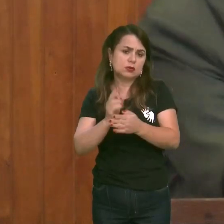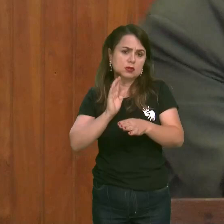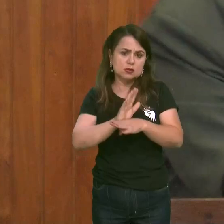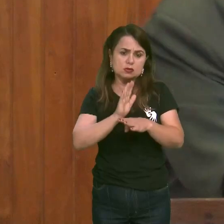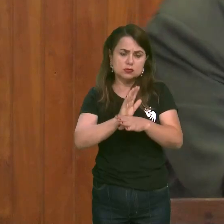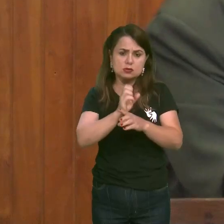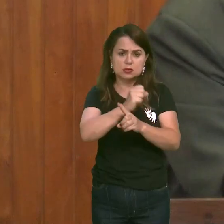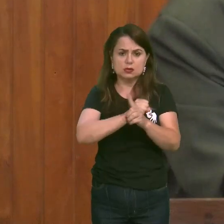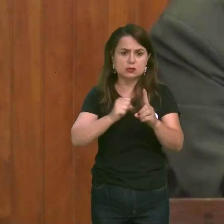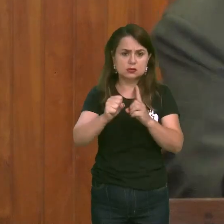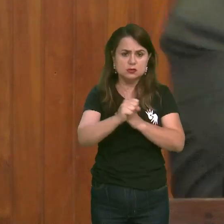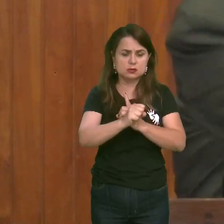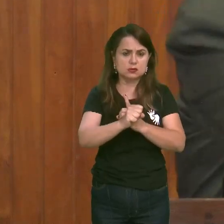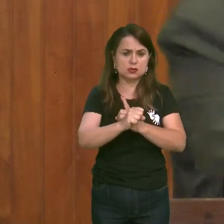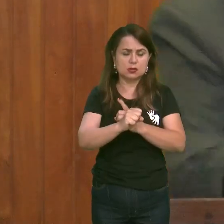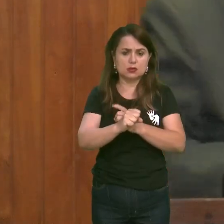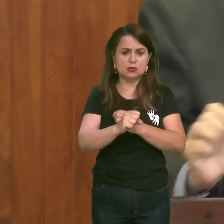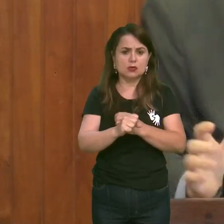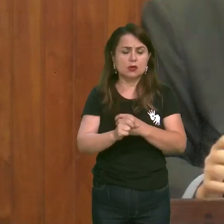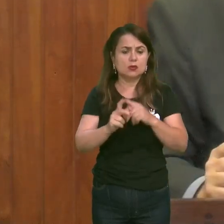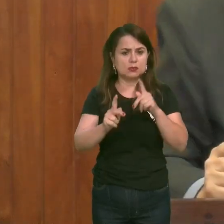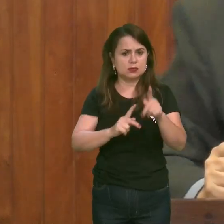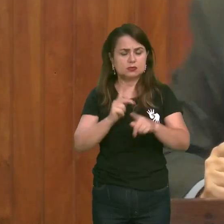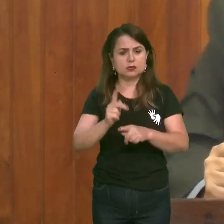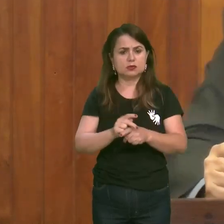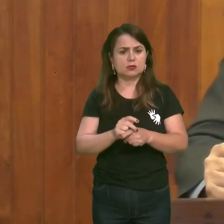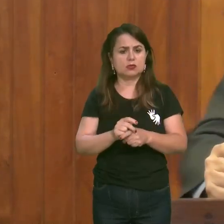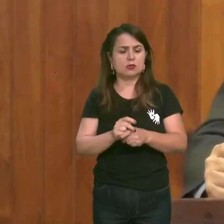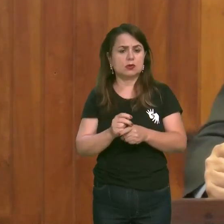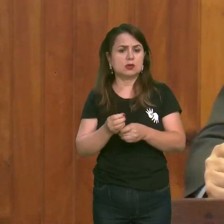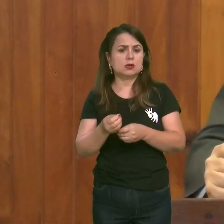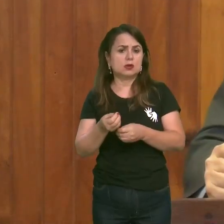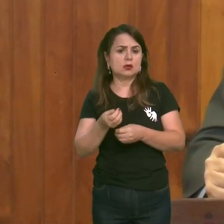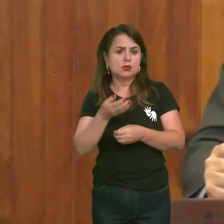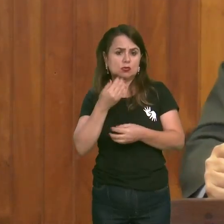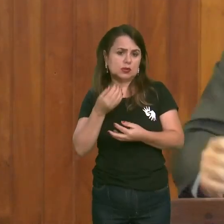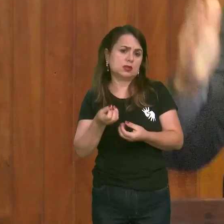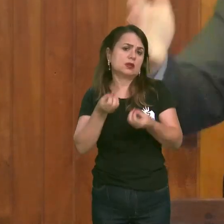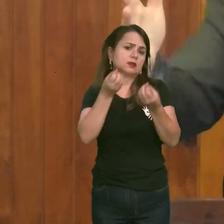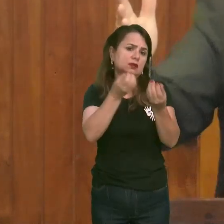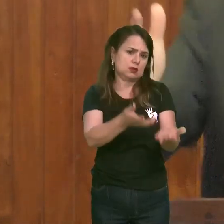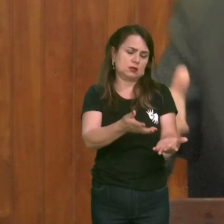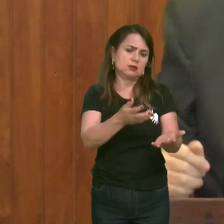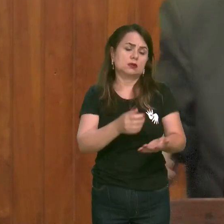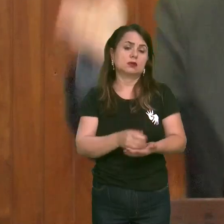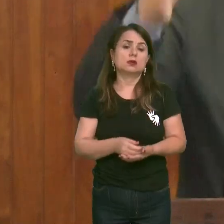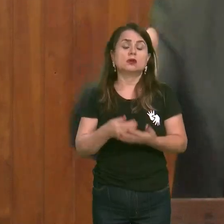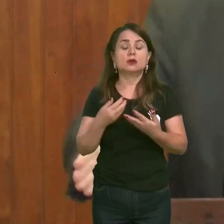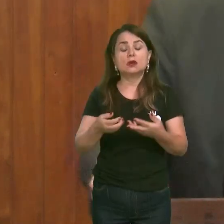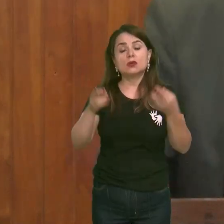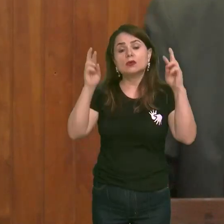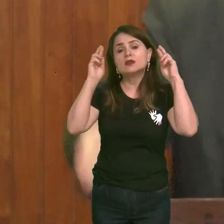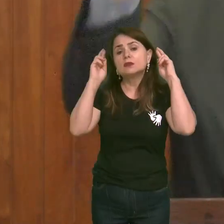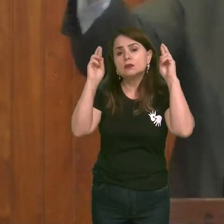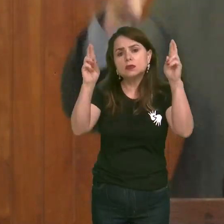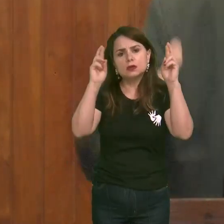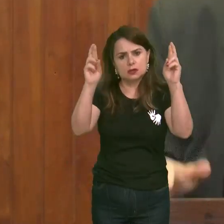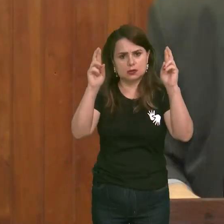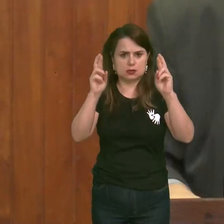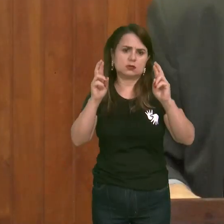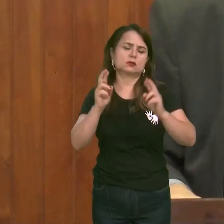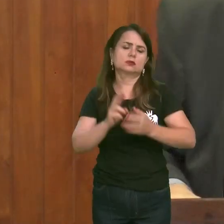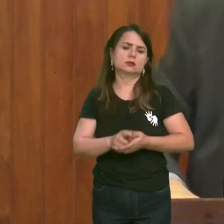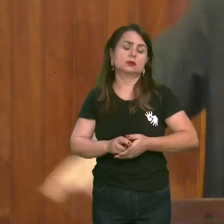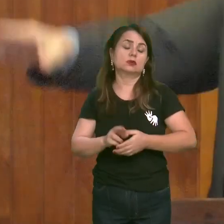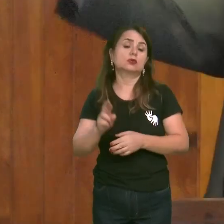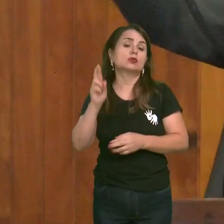social fazer um cadastro efetivo e que possa ser assistido as famílias dessa cidade Essa é a minha grande esperança minha grande crítica mas